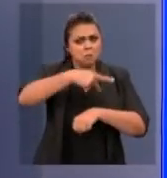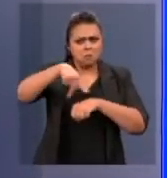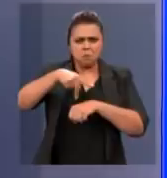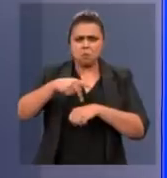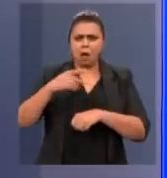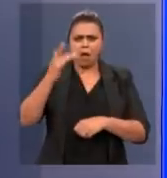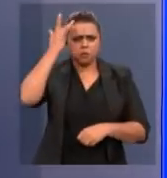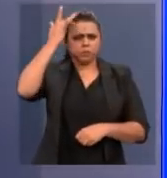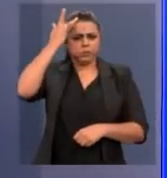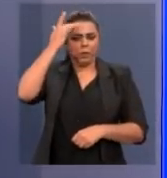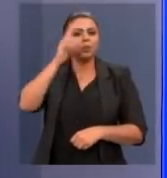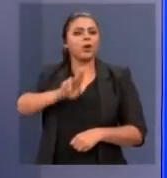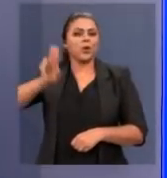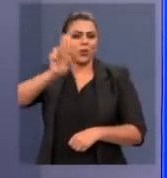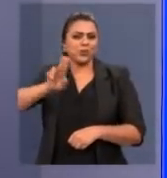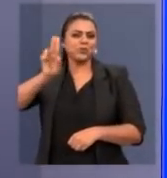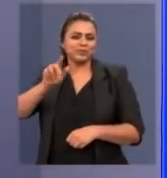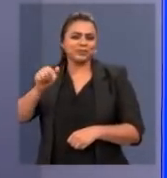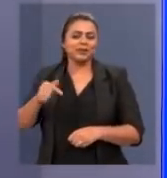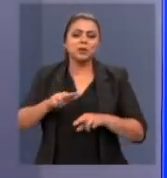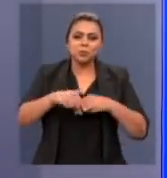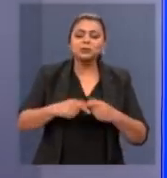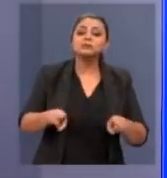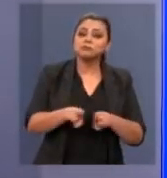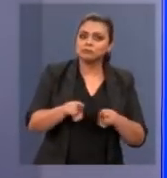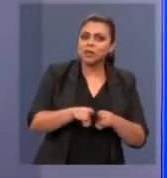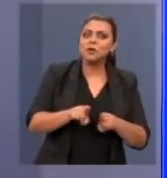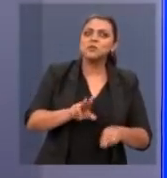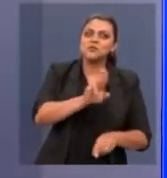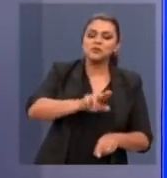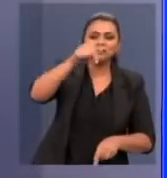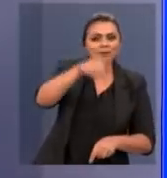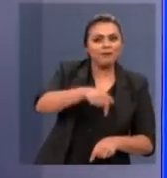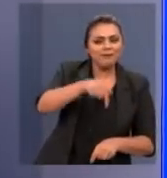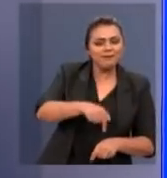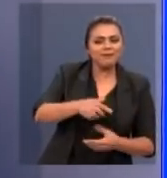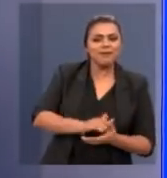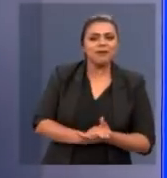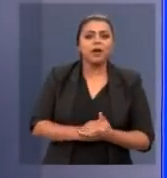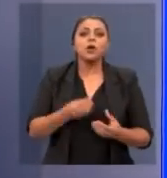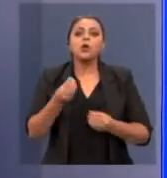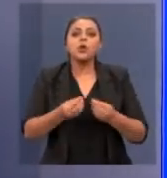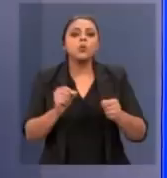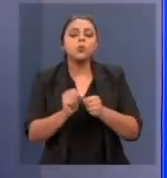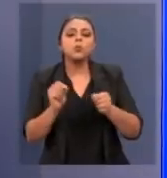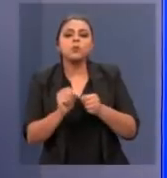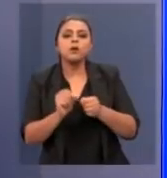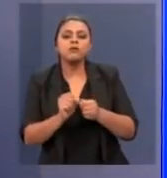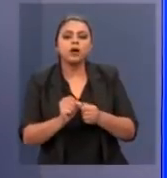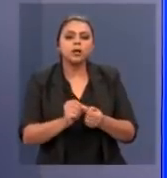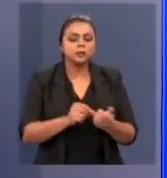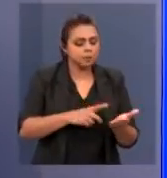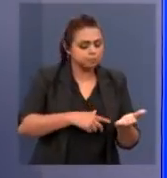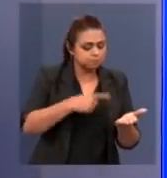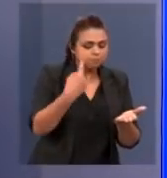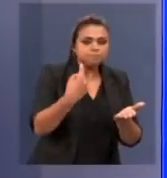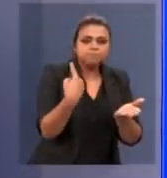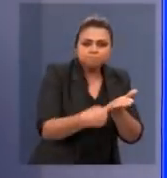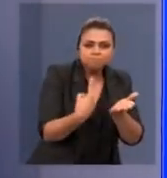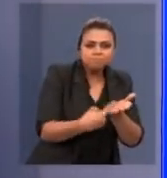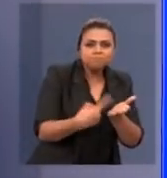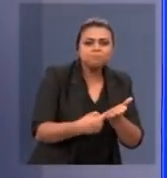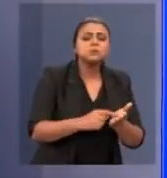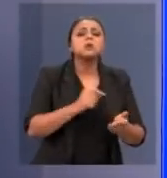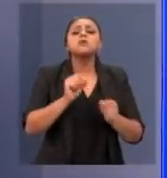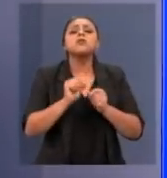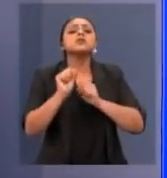você assiste às pessoas que acompanhem as pessoas quem vai até quem vai fazer o agendamento na opa é a gente da família quem